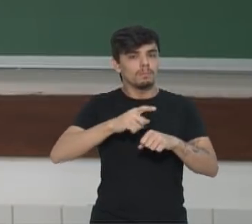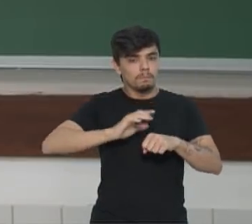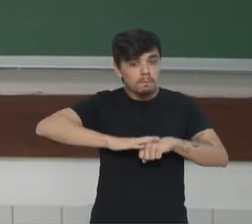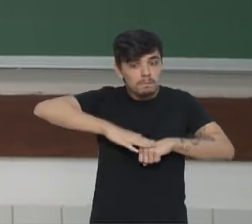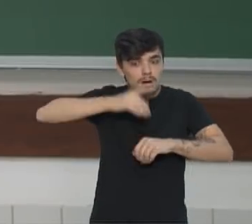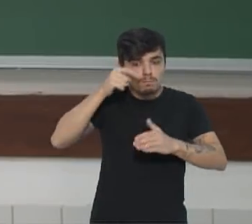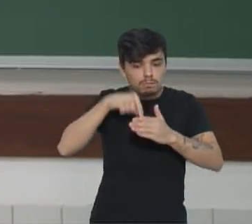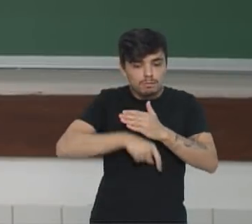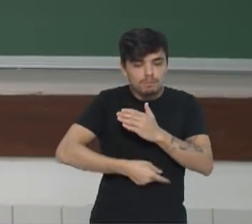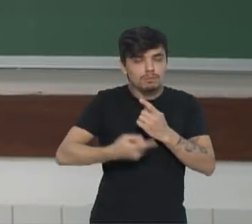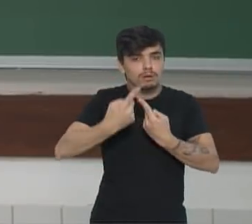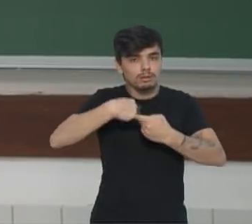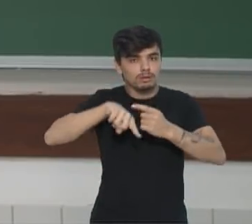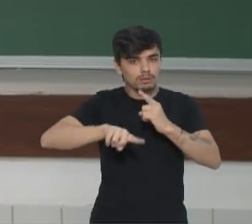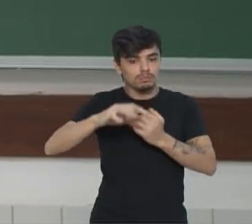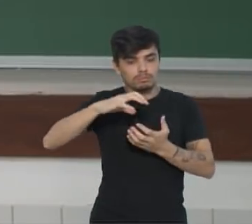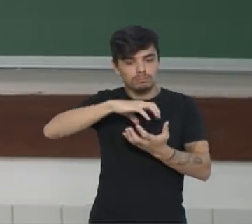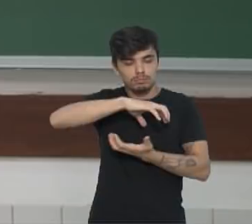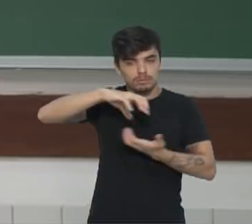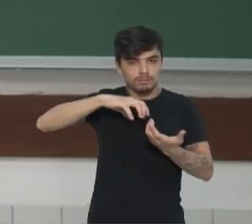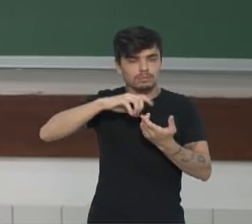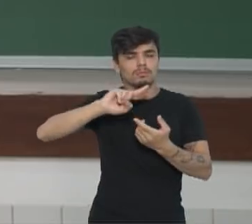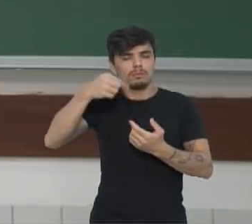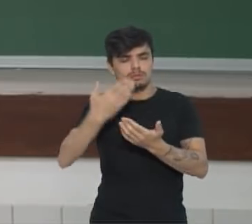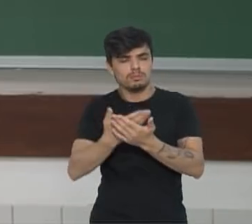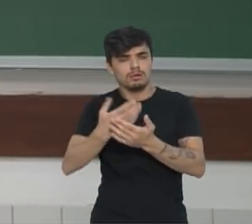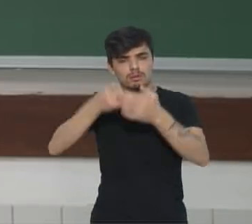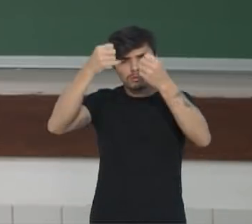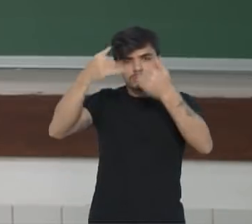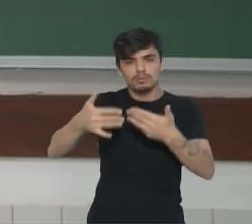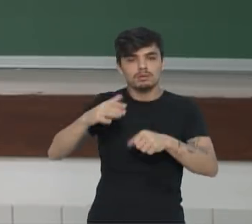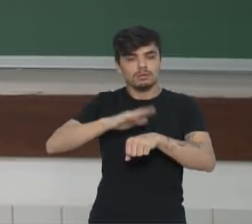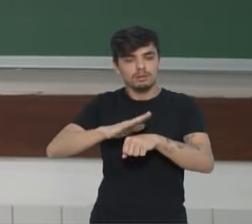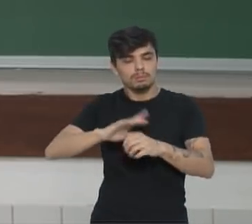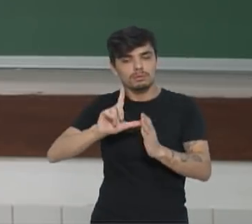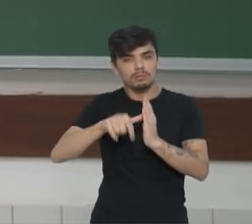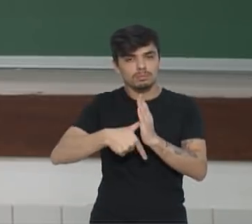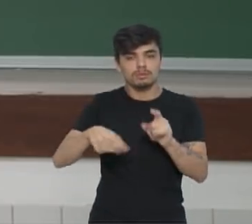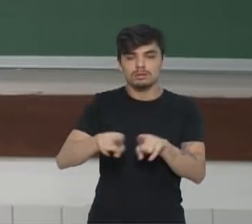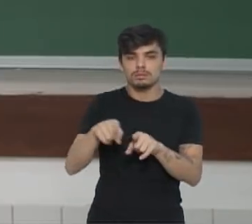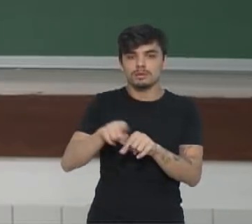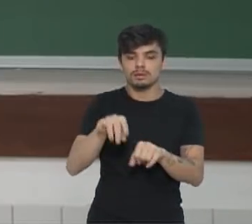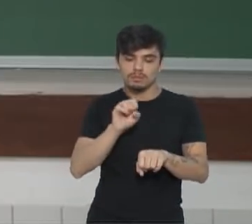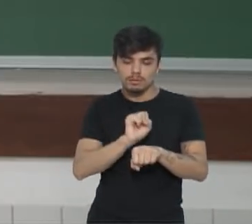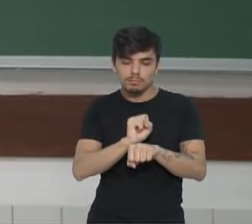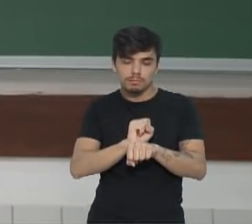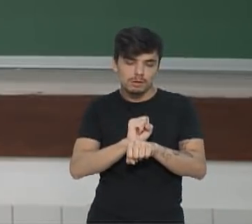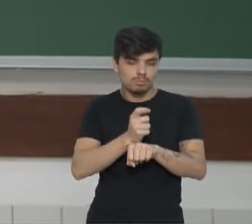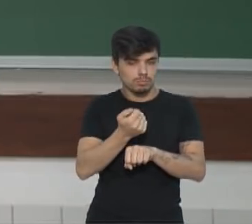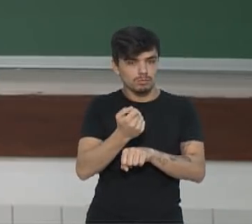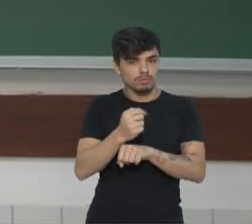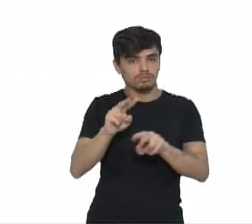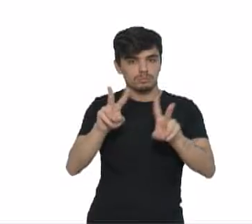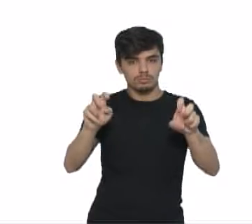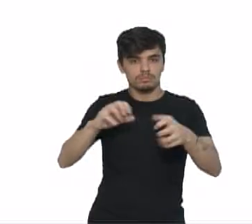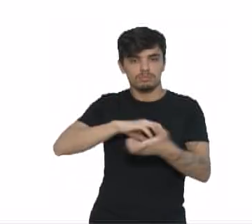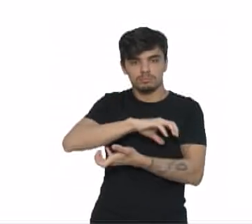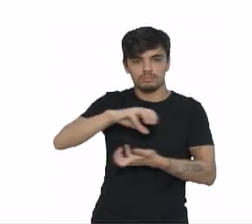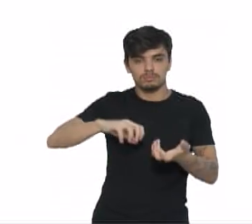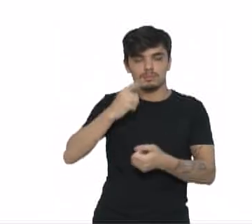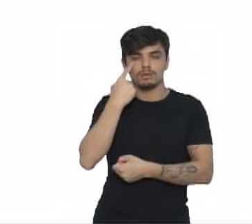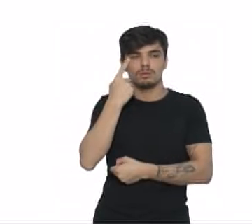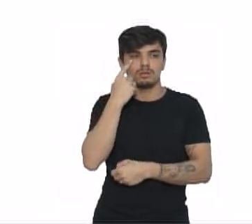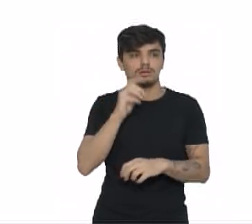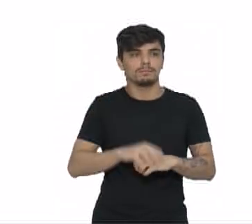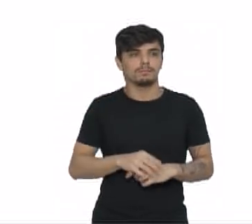Revolução. Próxima aula a gente fala do período seguinte, em que eles voltam a frear a Revolução. Mas o que nós vimos aqui